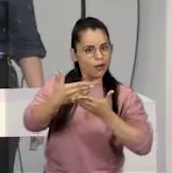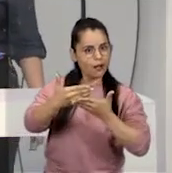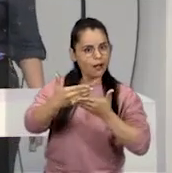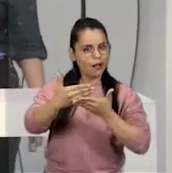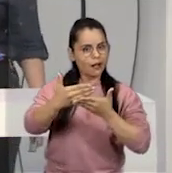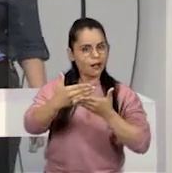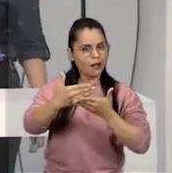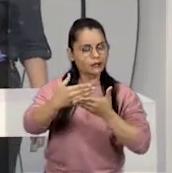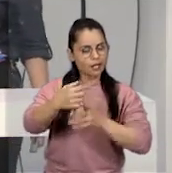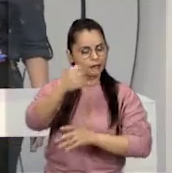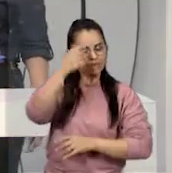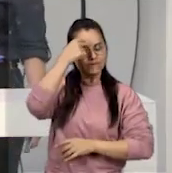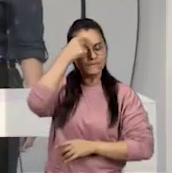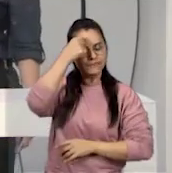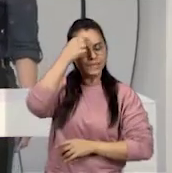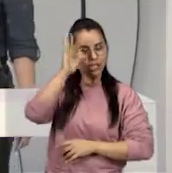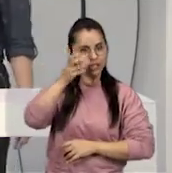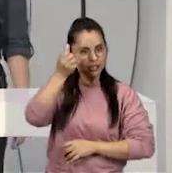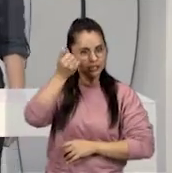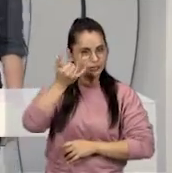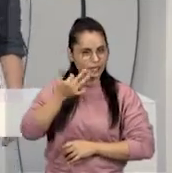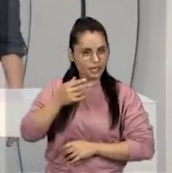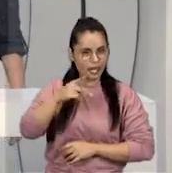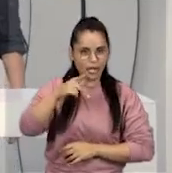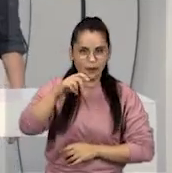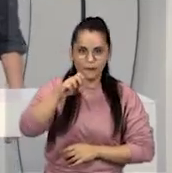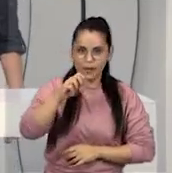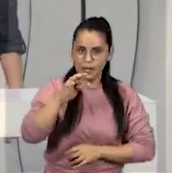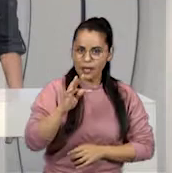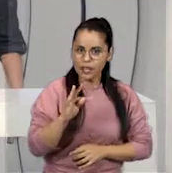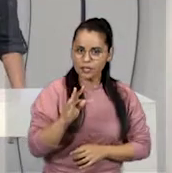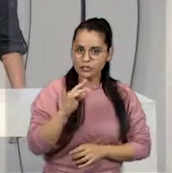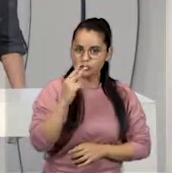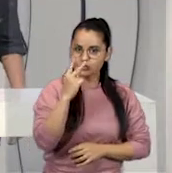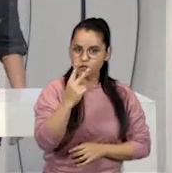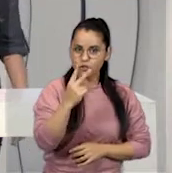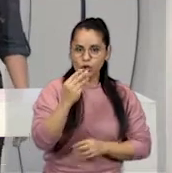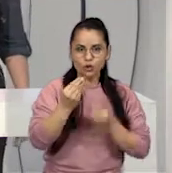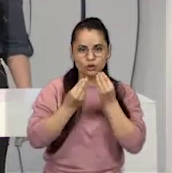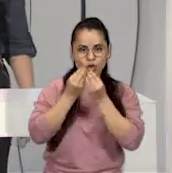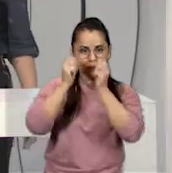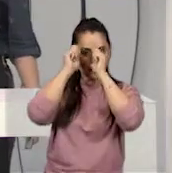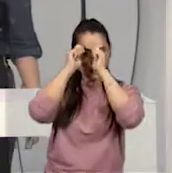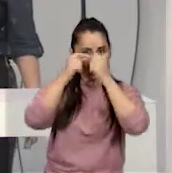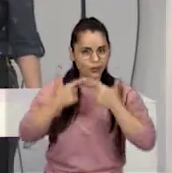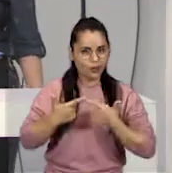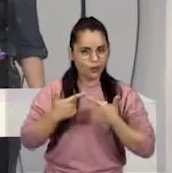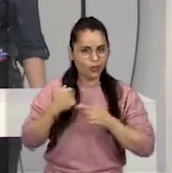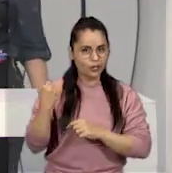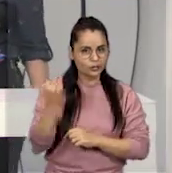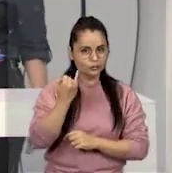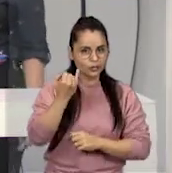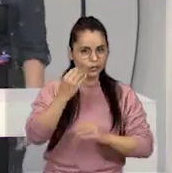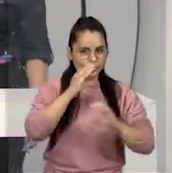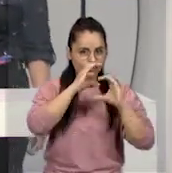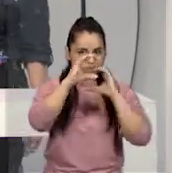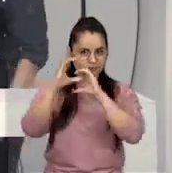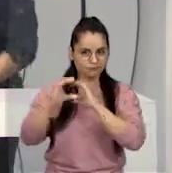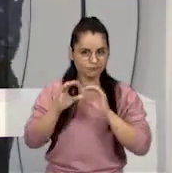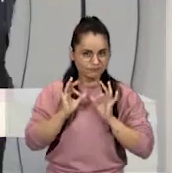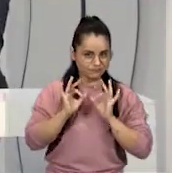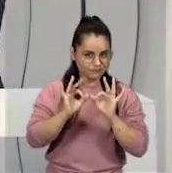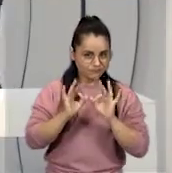seu cognitivo, que nós já falamos lá no PET 2, né, a respeito da linguagem, que é tão importante na comunicação do ser